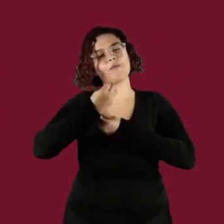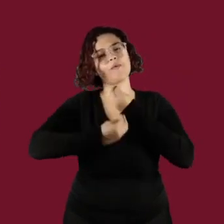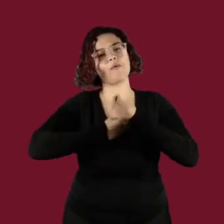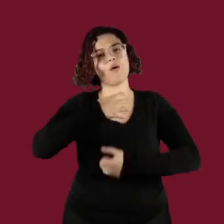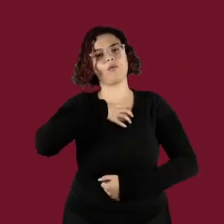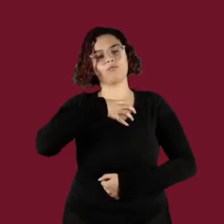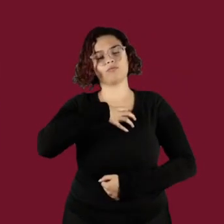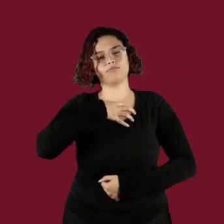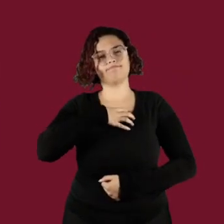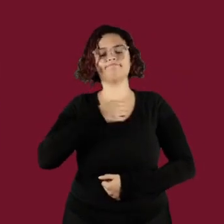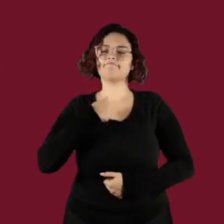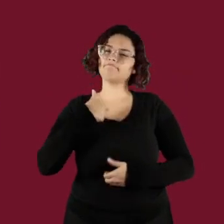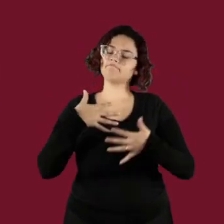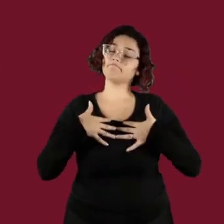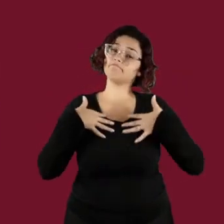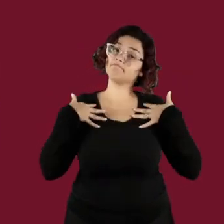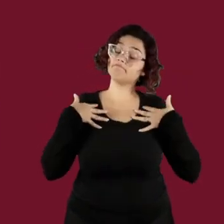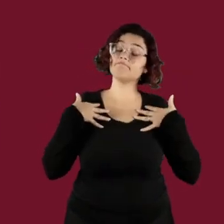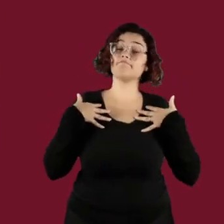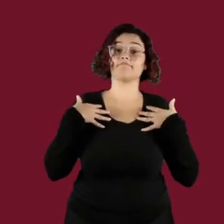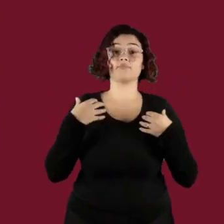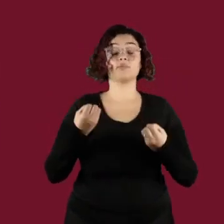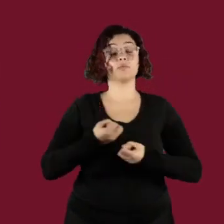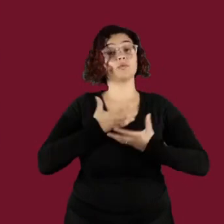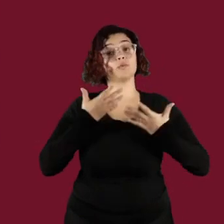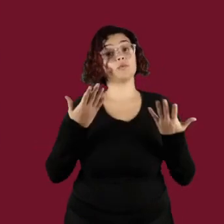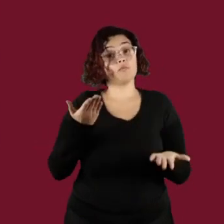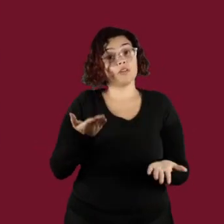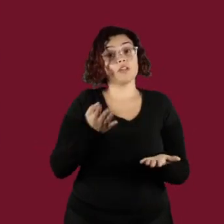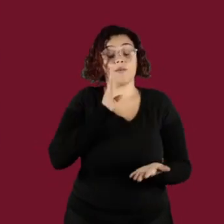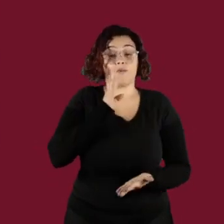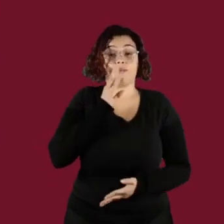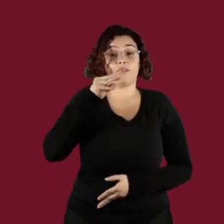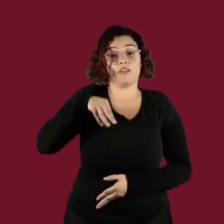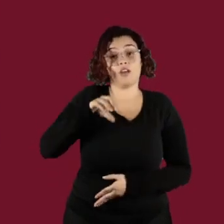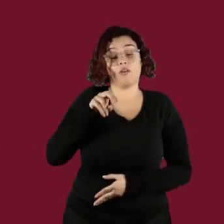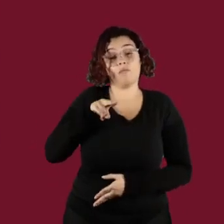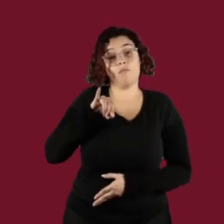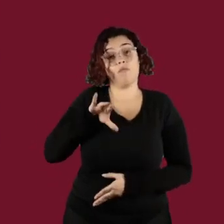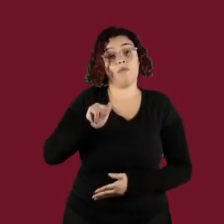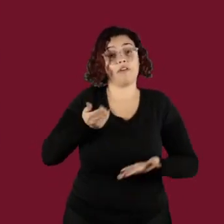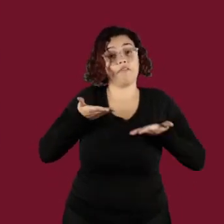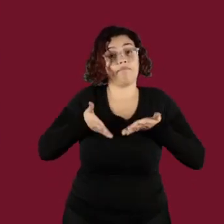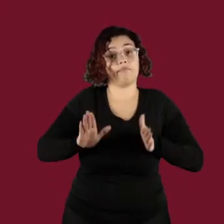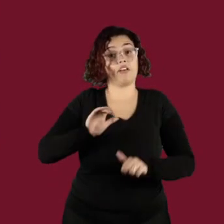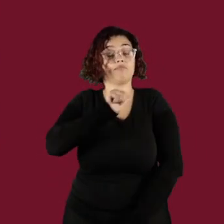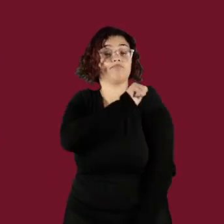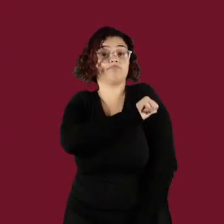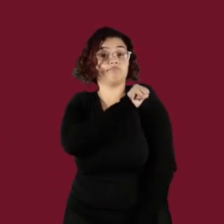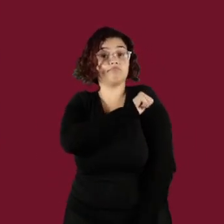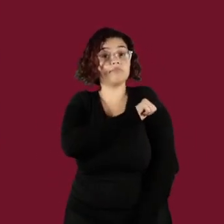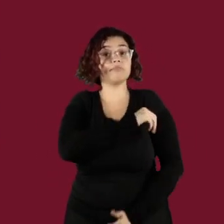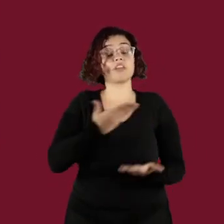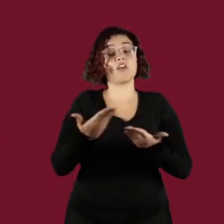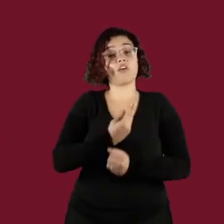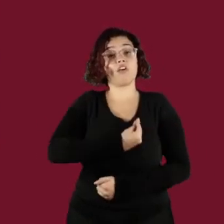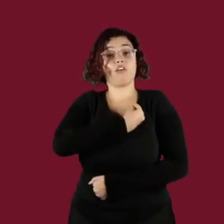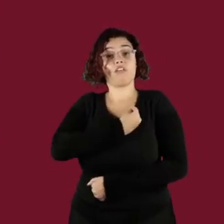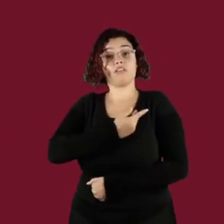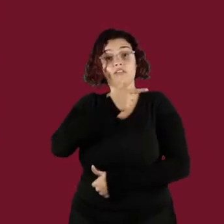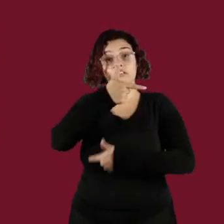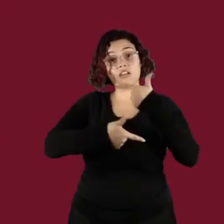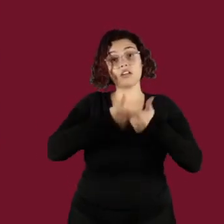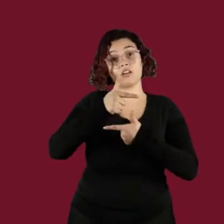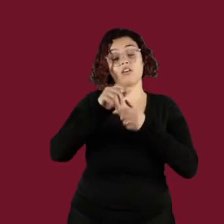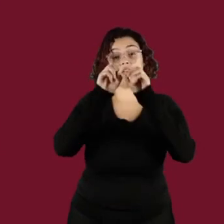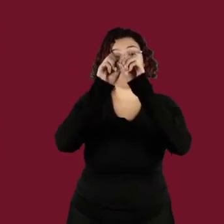conhecer, foi muito agradável conhecer a Mônica, que é uma brasileira do Rio de Janeiro, né? Que está lá na ONU News, e o